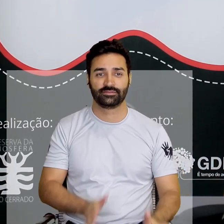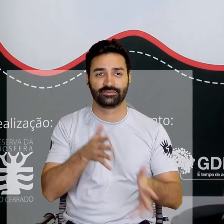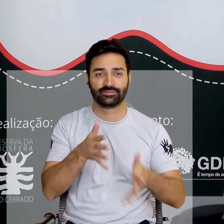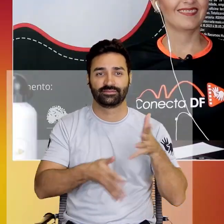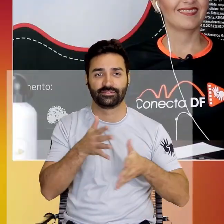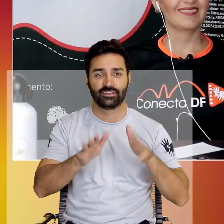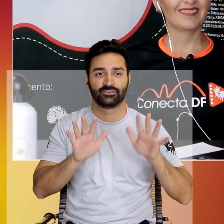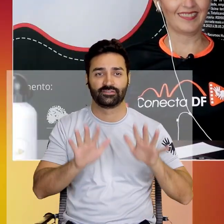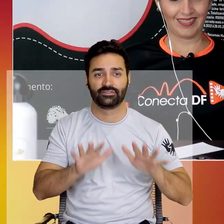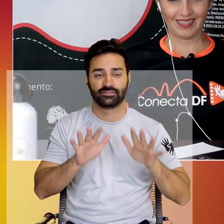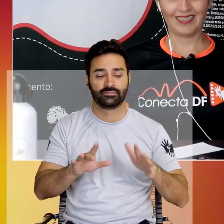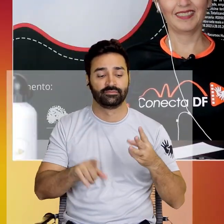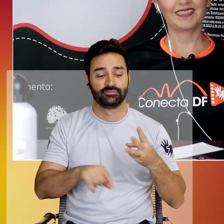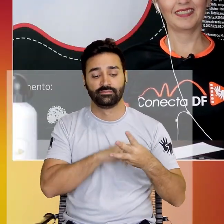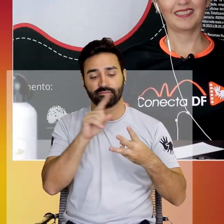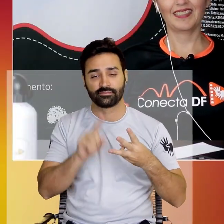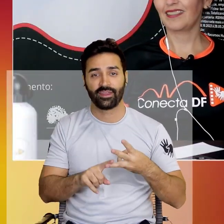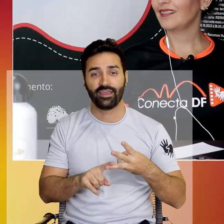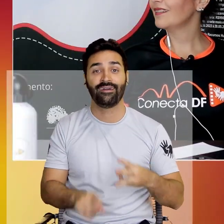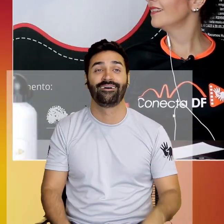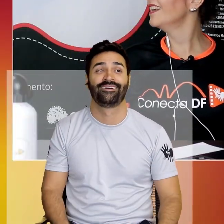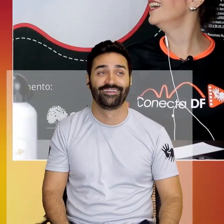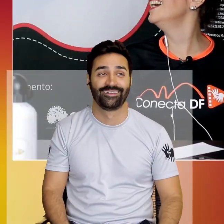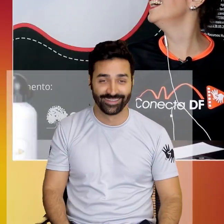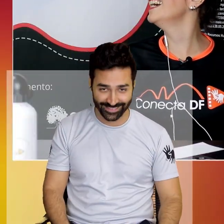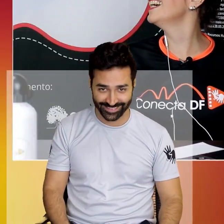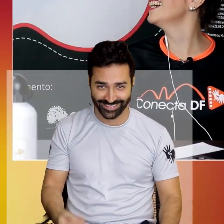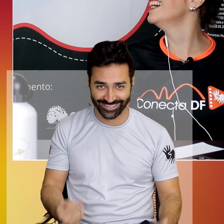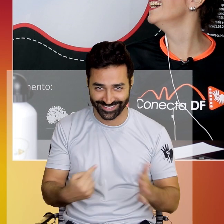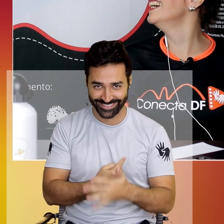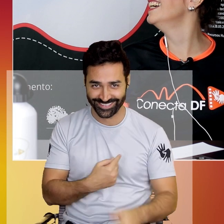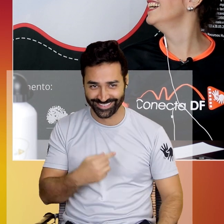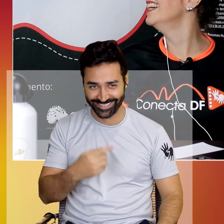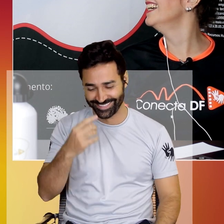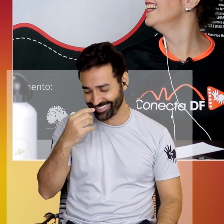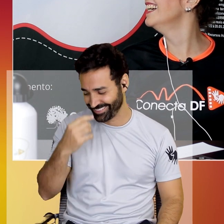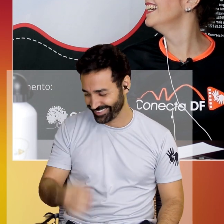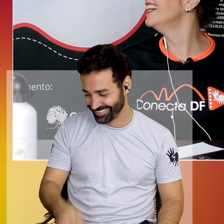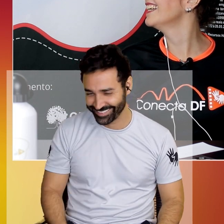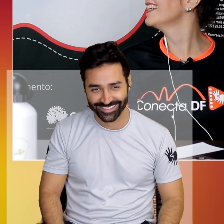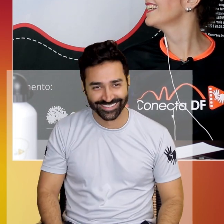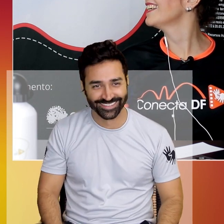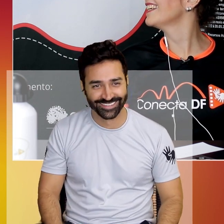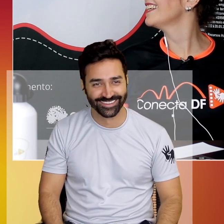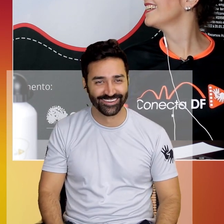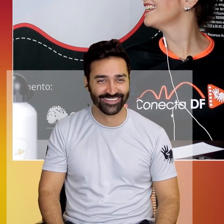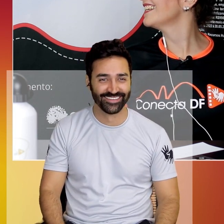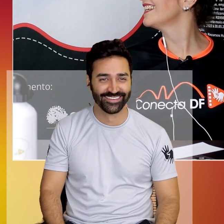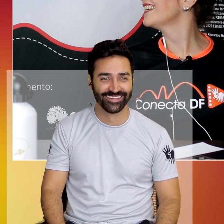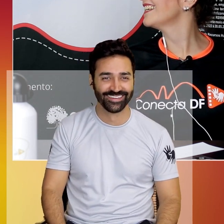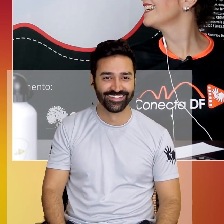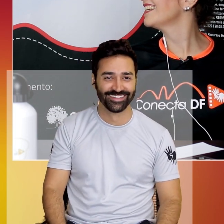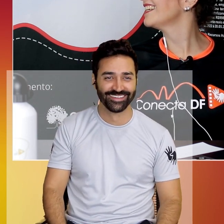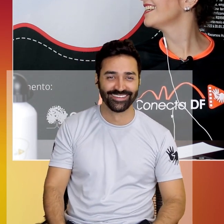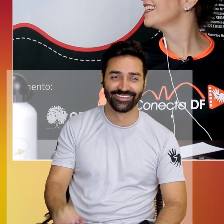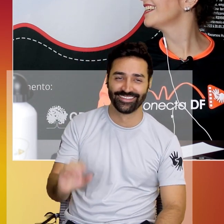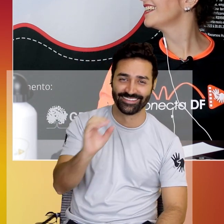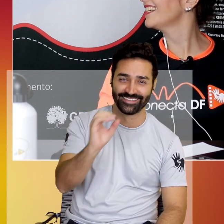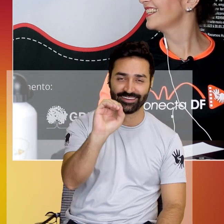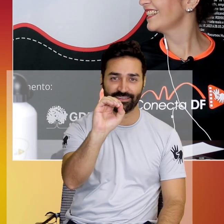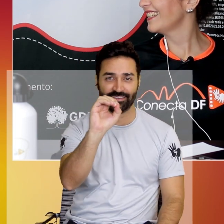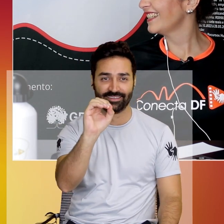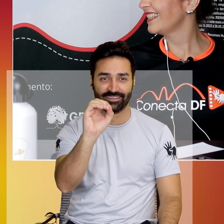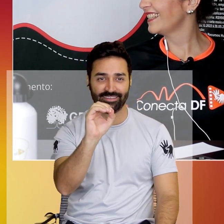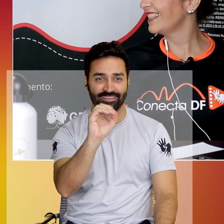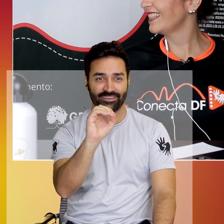A outra pergunta é para o Daniel. Eu queria que ele fizesse ok para eu perceber melhor. Que o